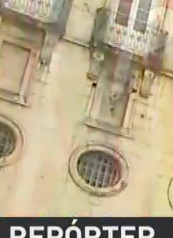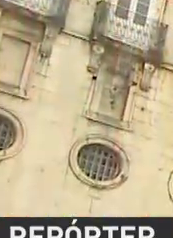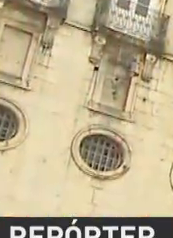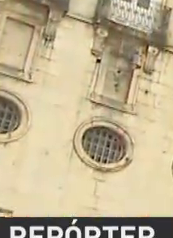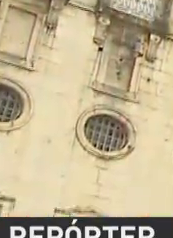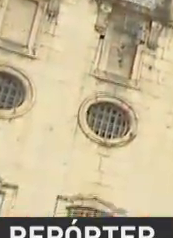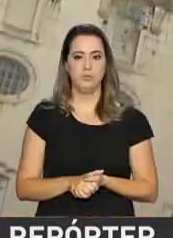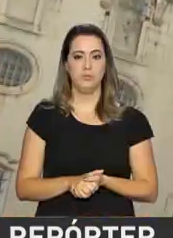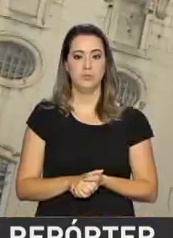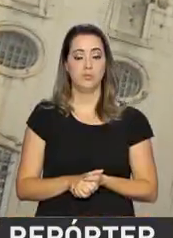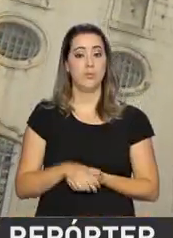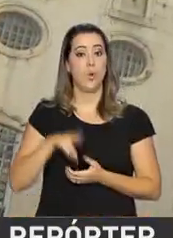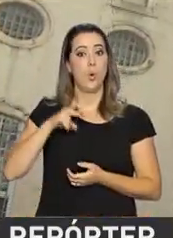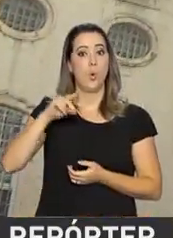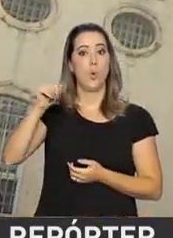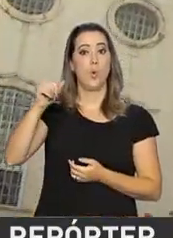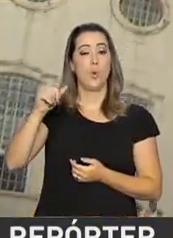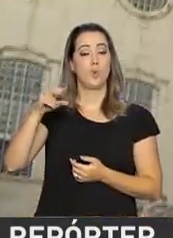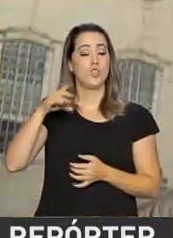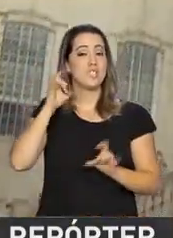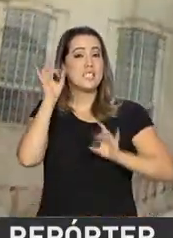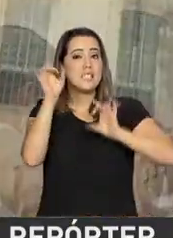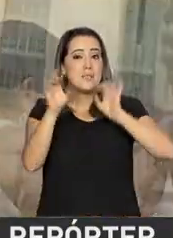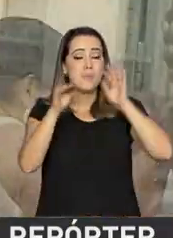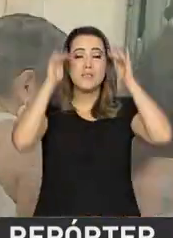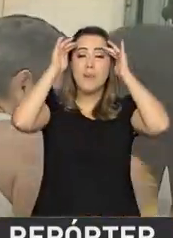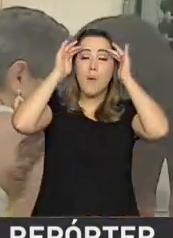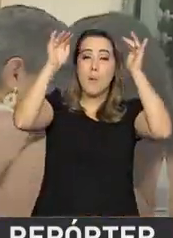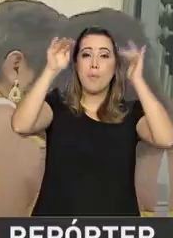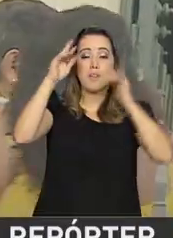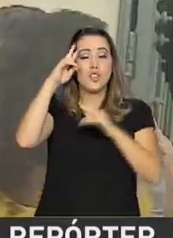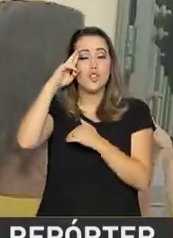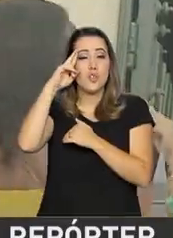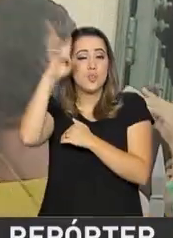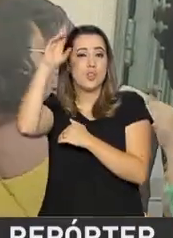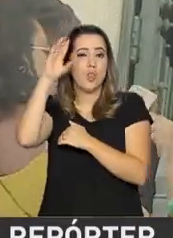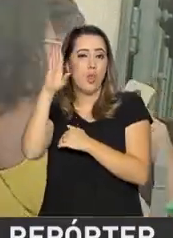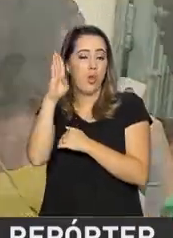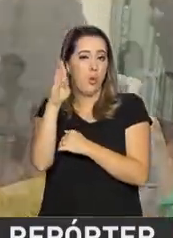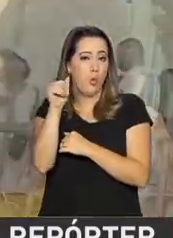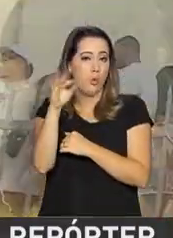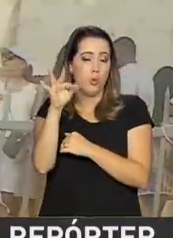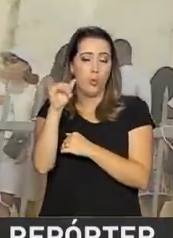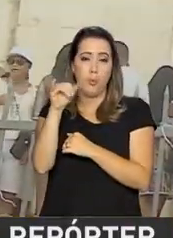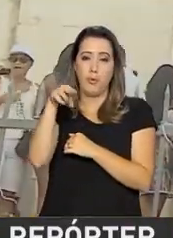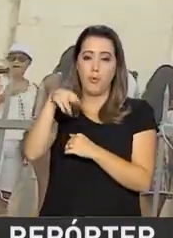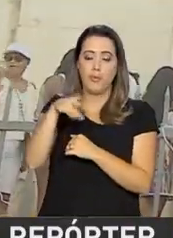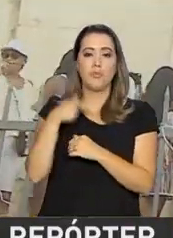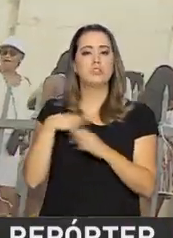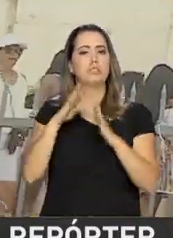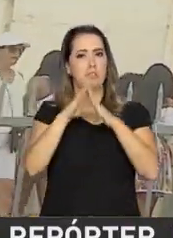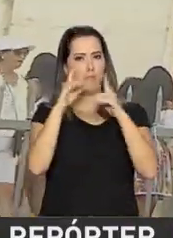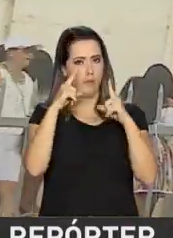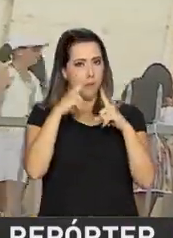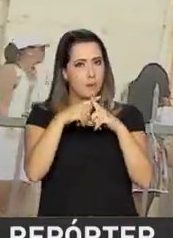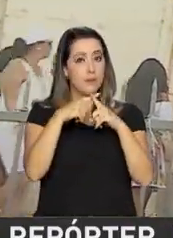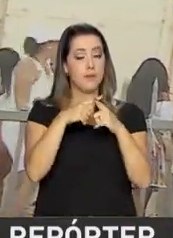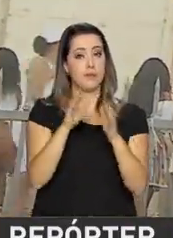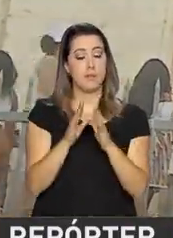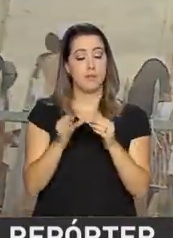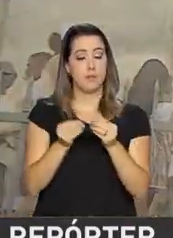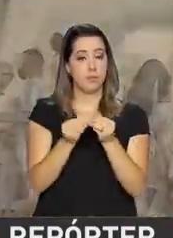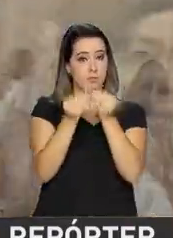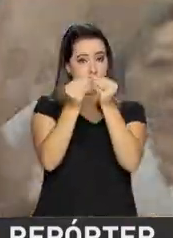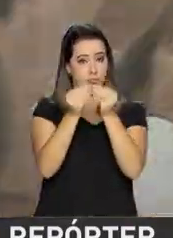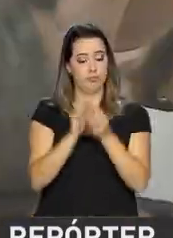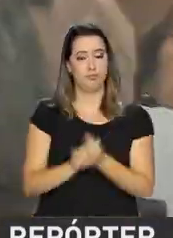O dia em homenagem ao Senhor do Bonfim começou cedo, com missa na Basílica Santuário de Nossa Senhora da Conceição da